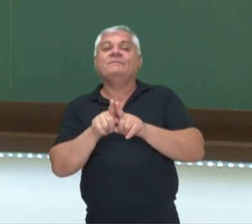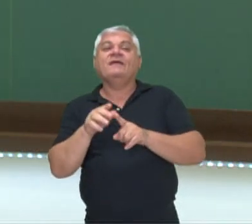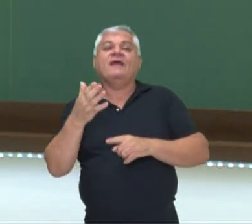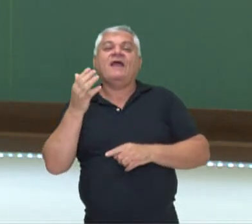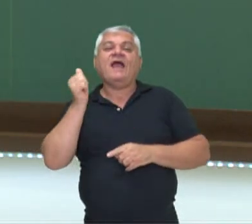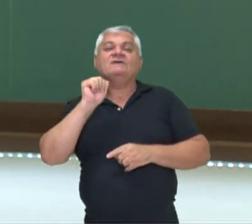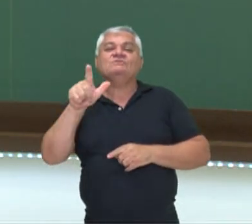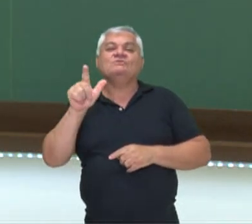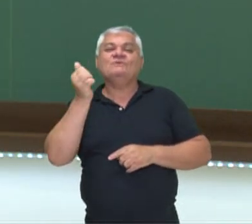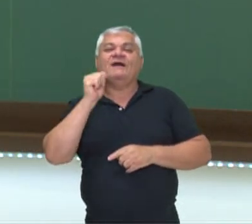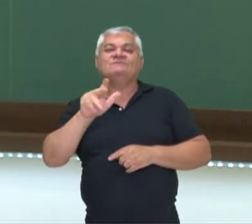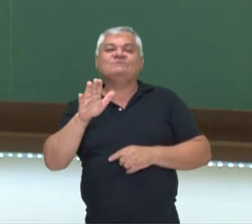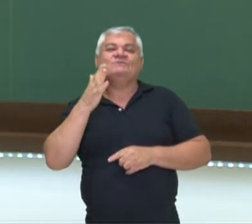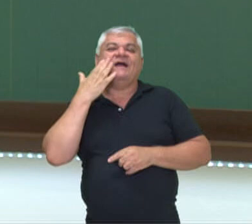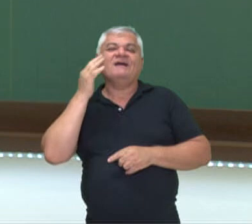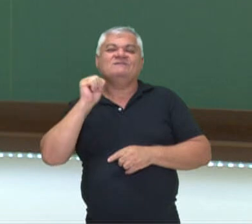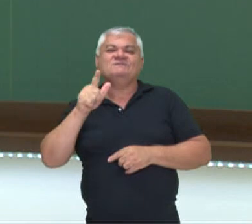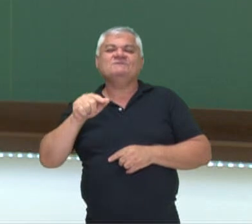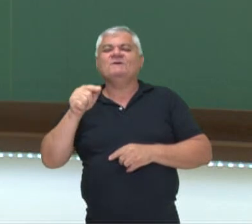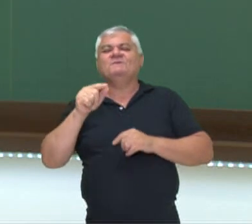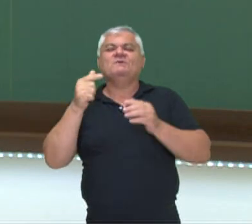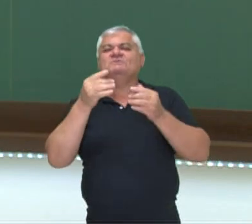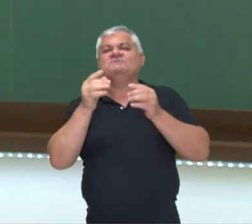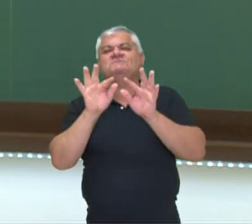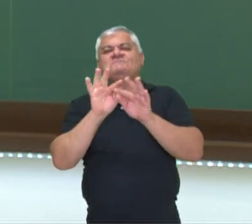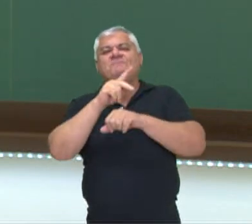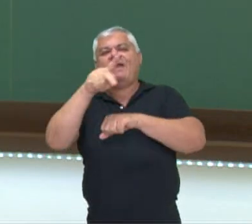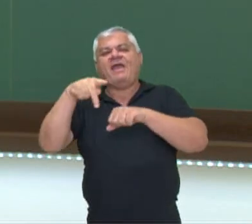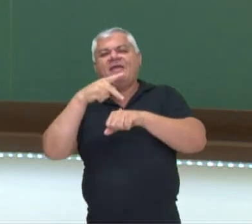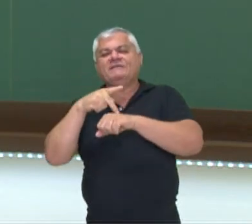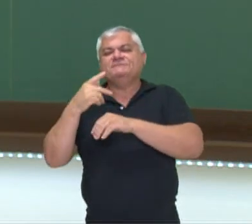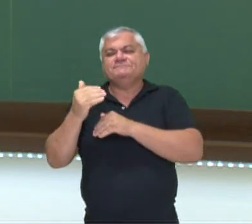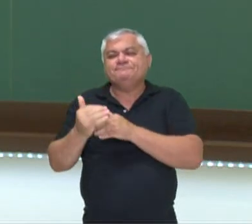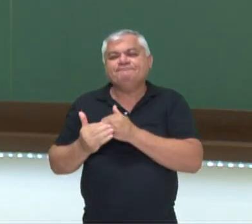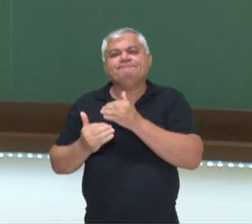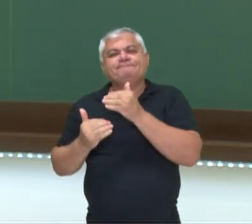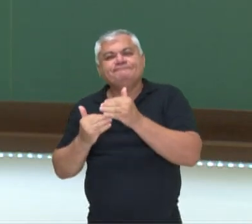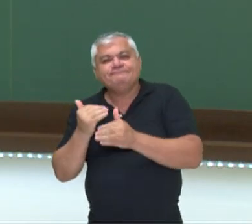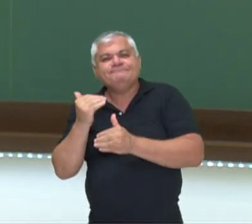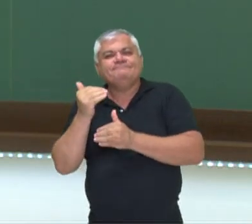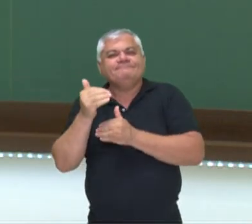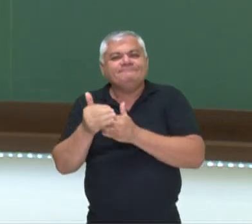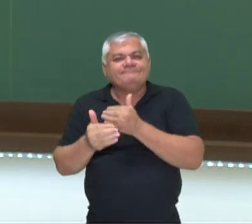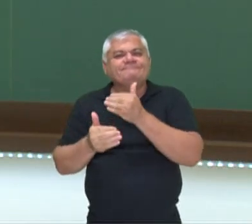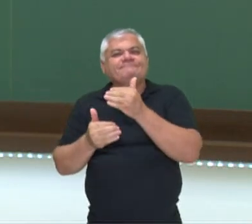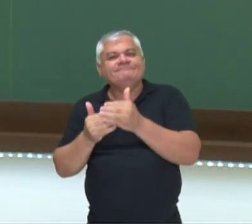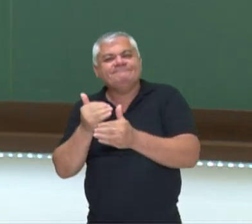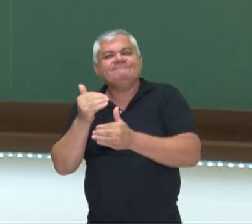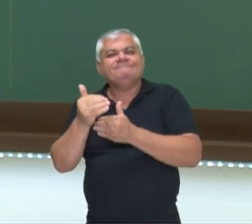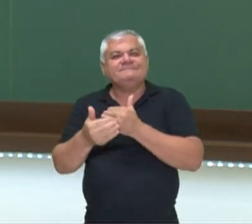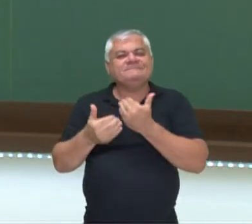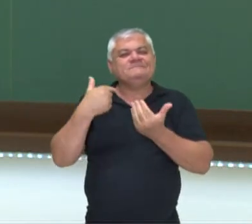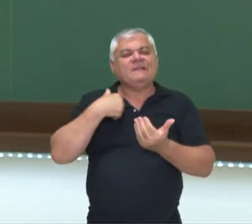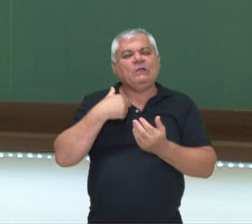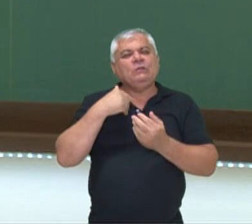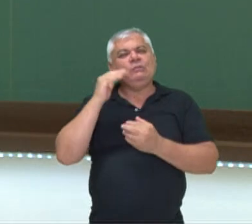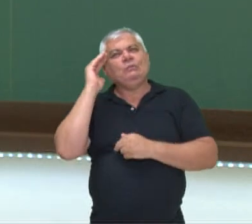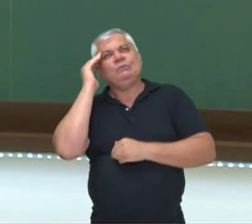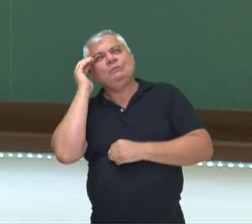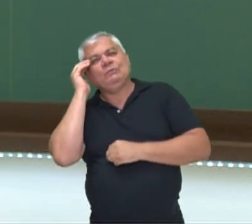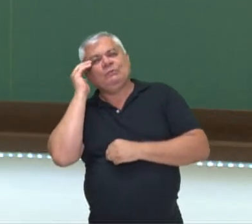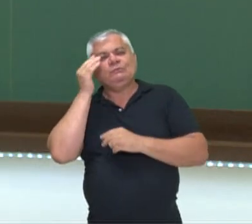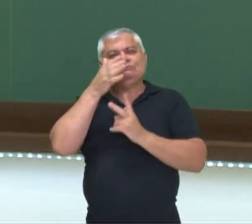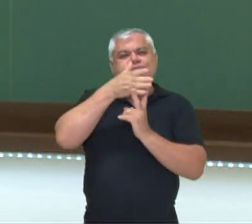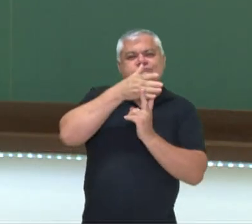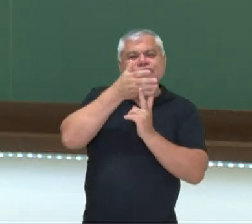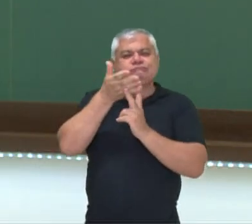azul os países periféricos, aqueles que estavam ainda no momento de situação de decisão, de tomar